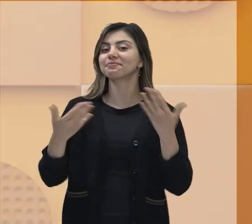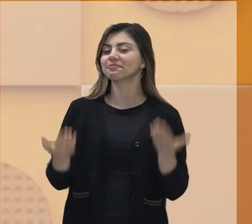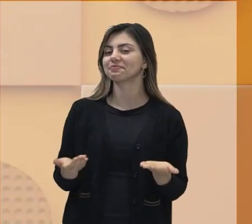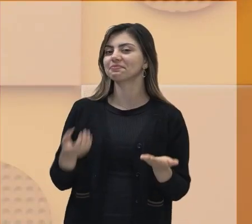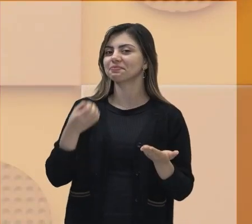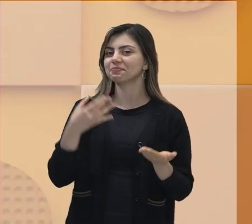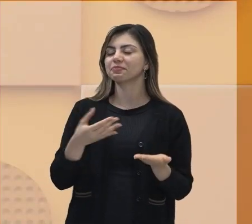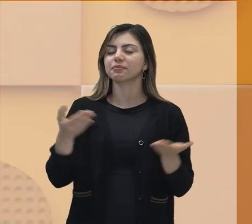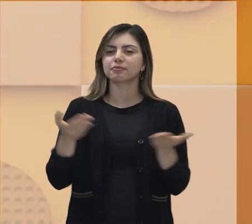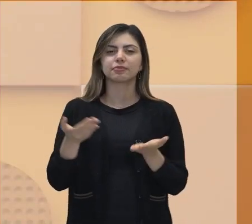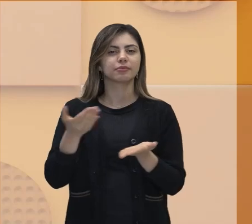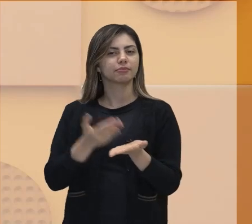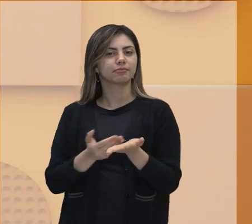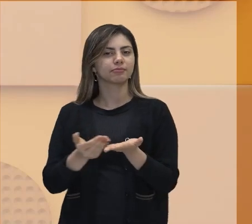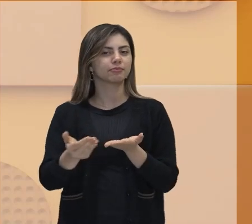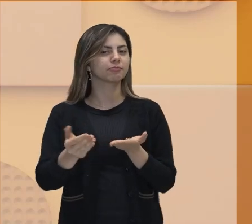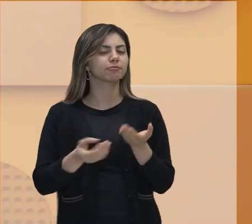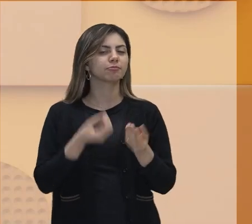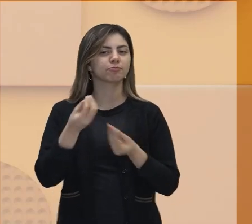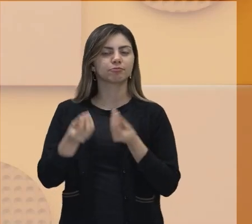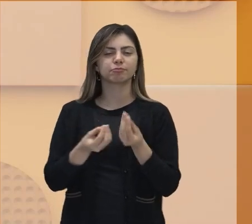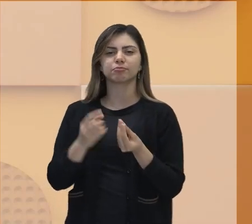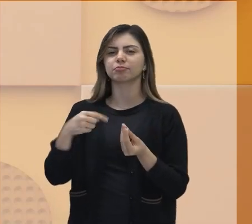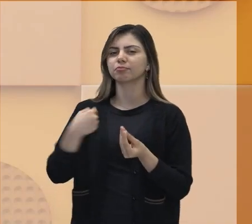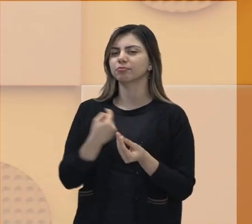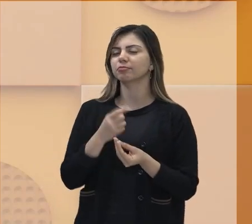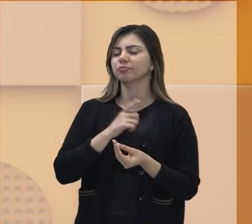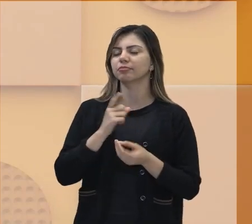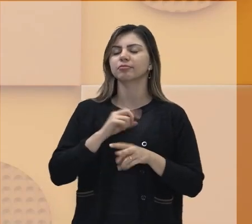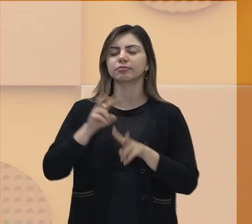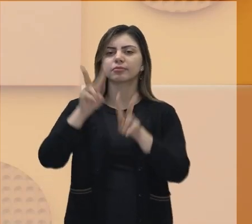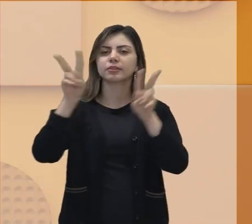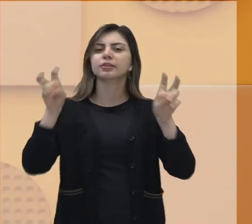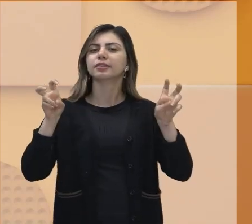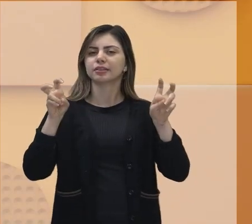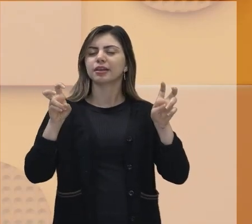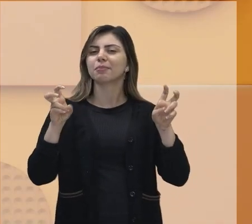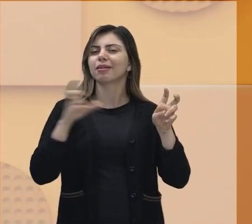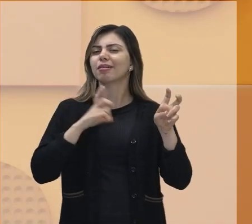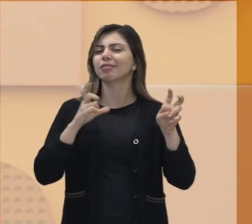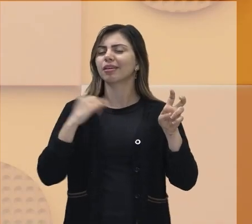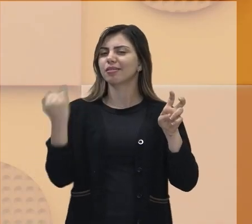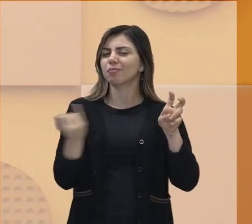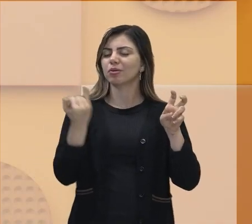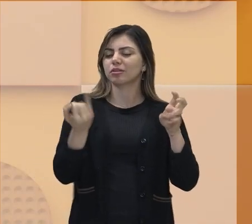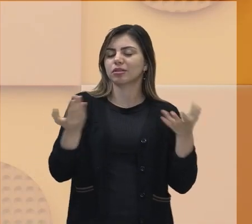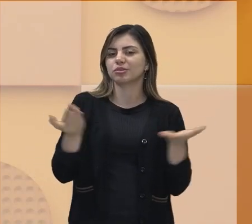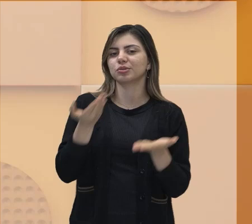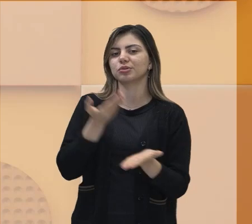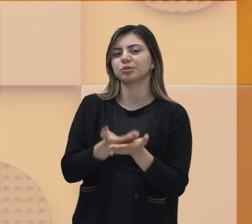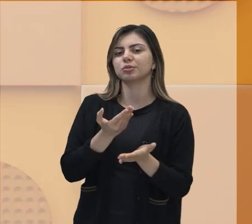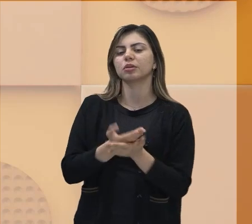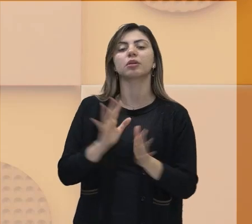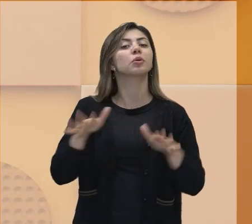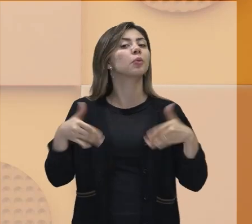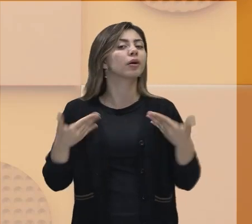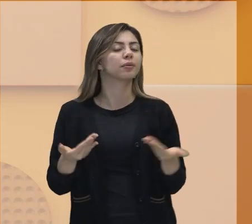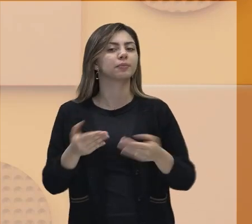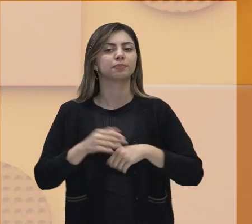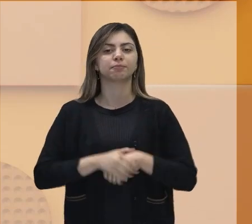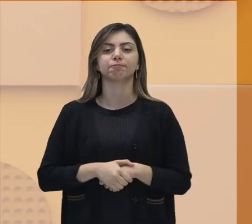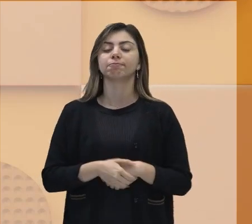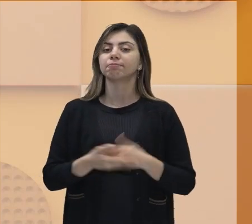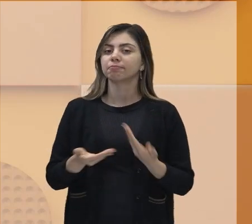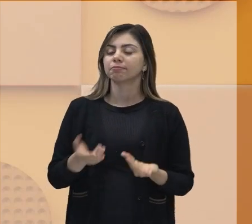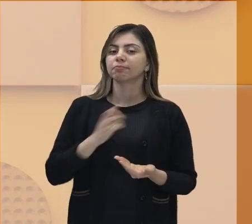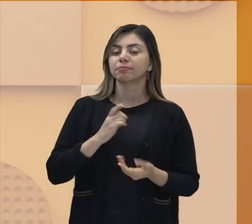Maravilha! E vamos começar, né, tratando a respeito da temática da nossa aula, que é justamente o